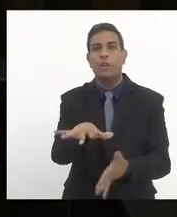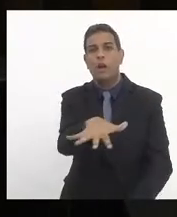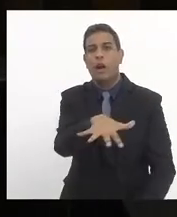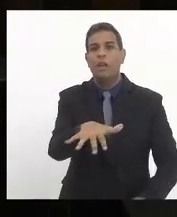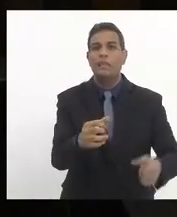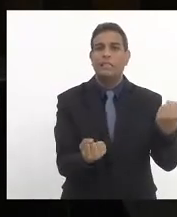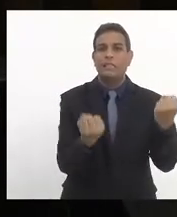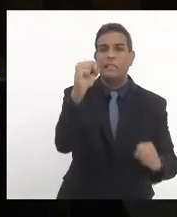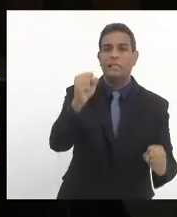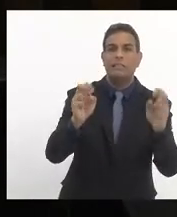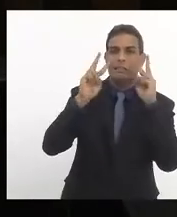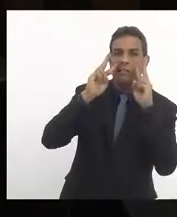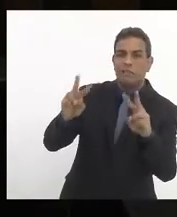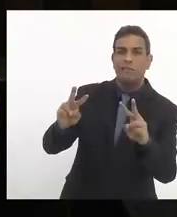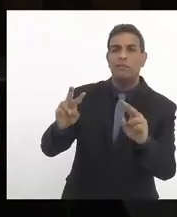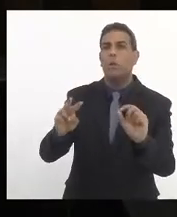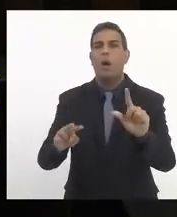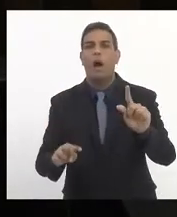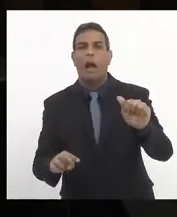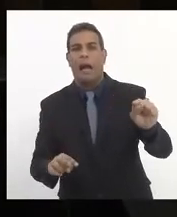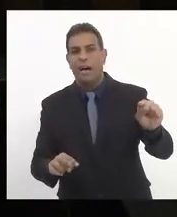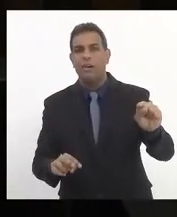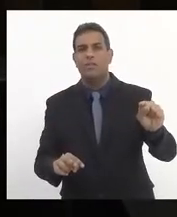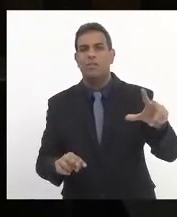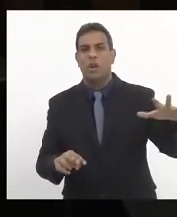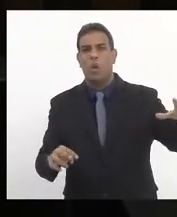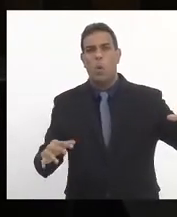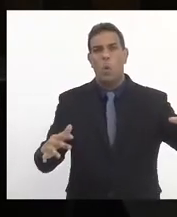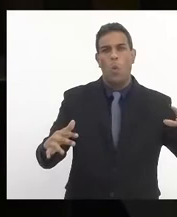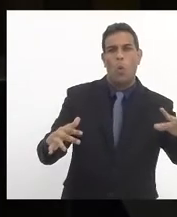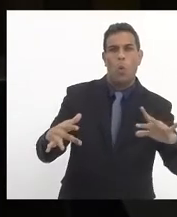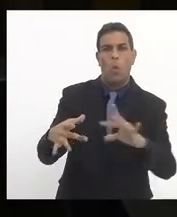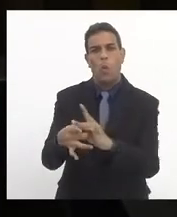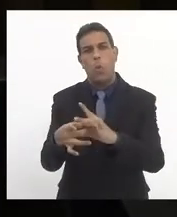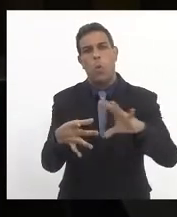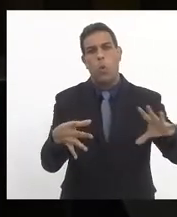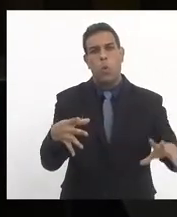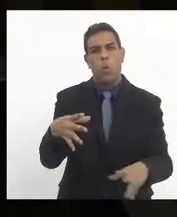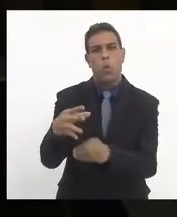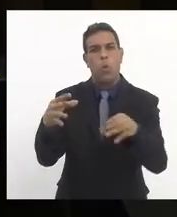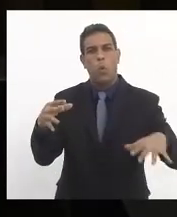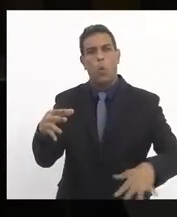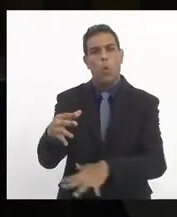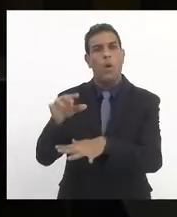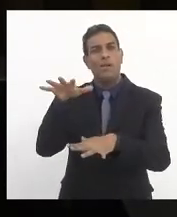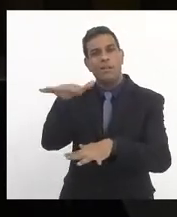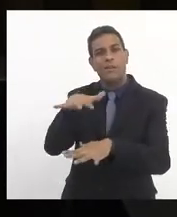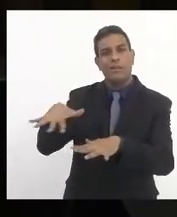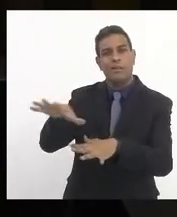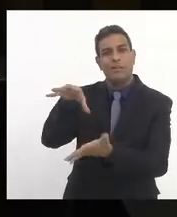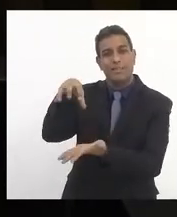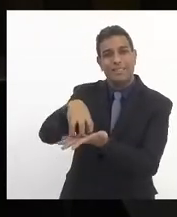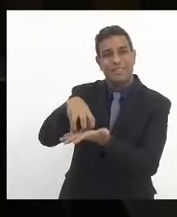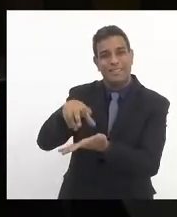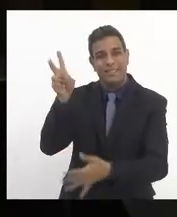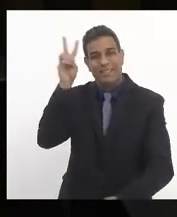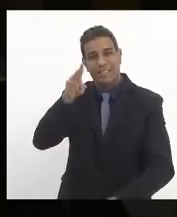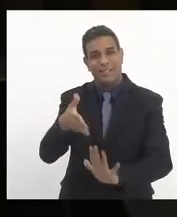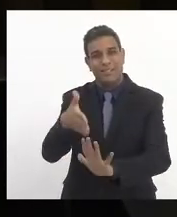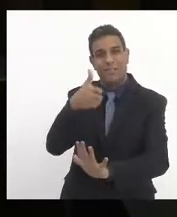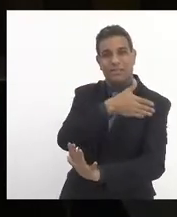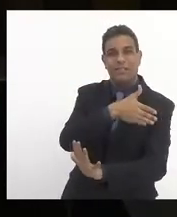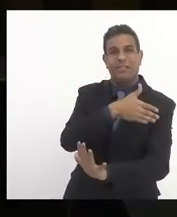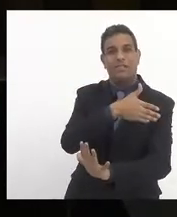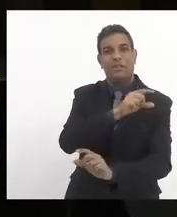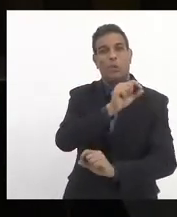Basta pegar o gás que vai entrar em operação e vai se produzir gás do pré-sal via